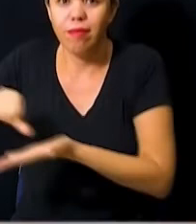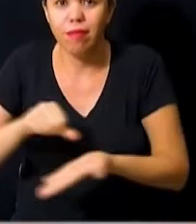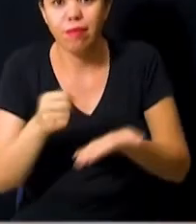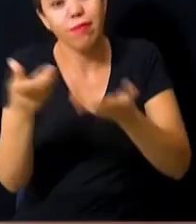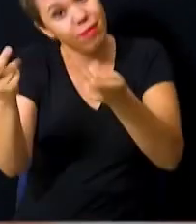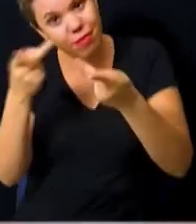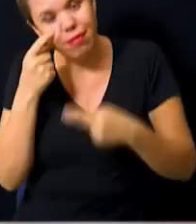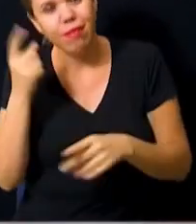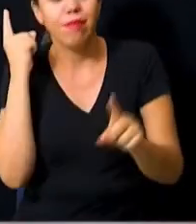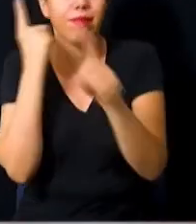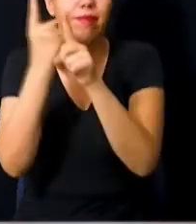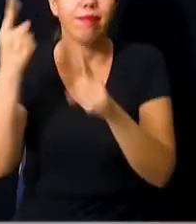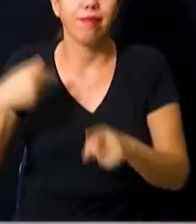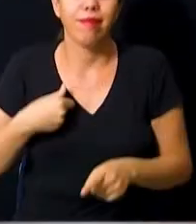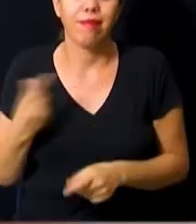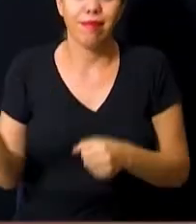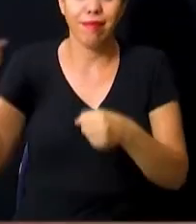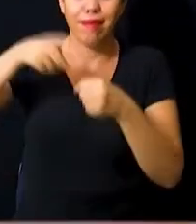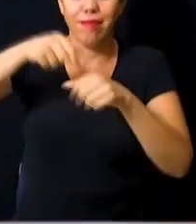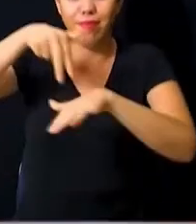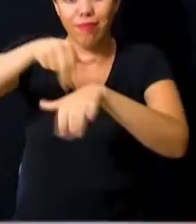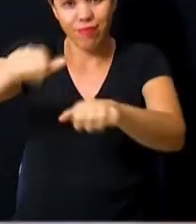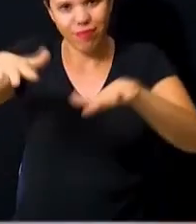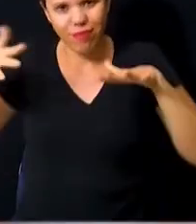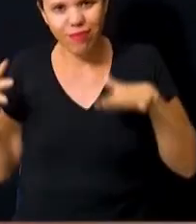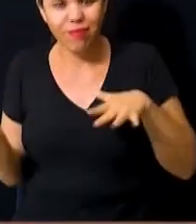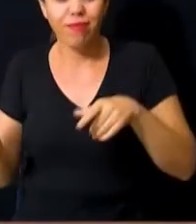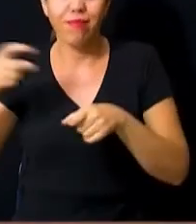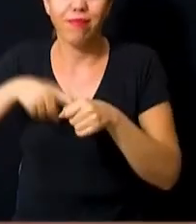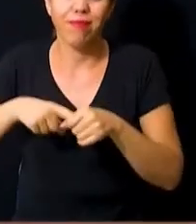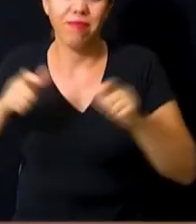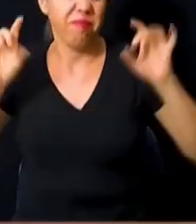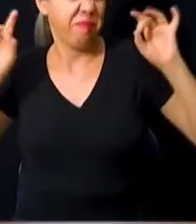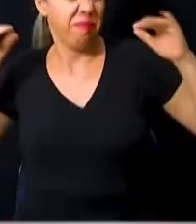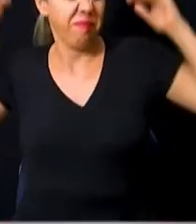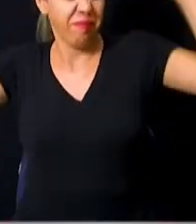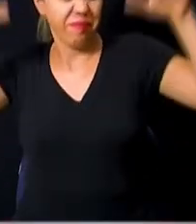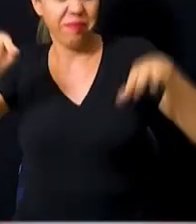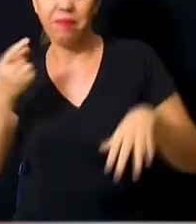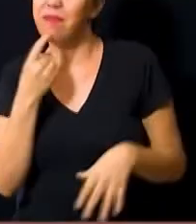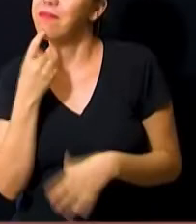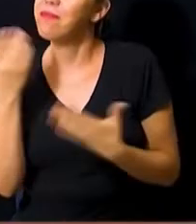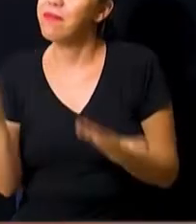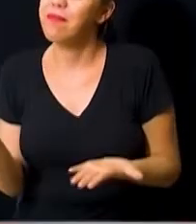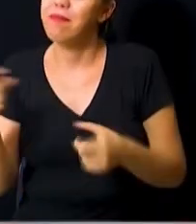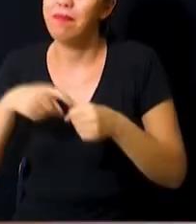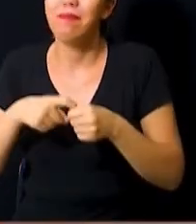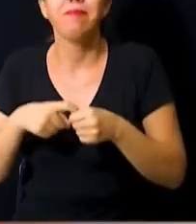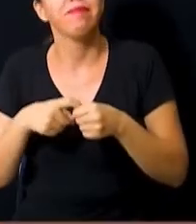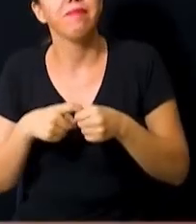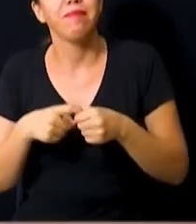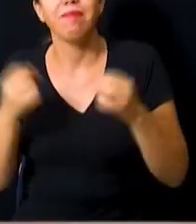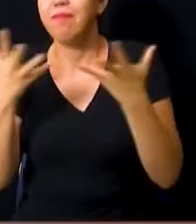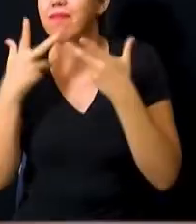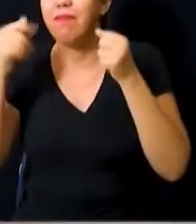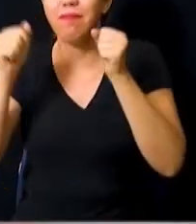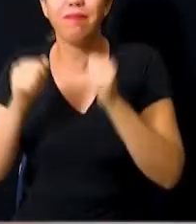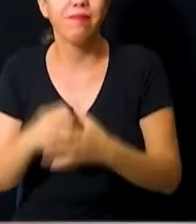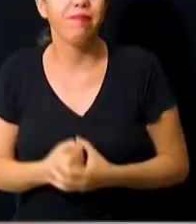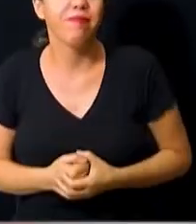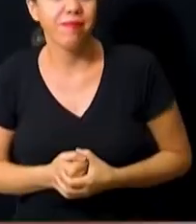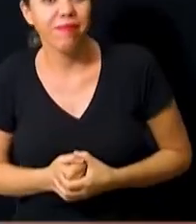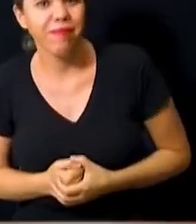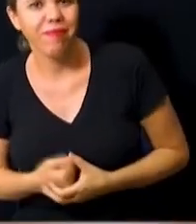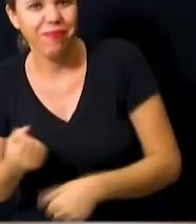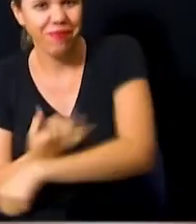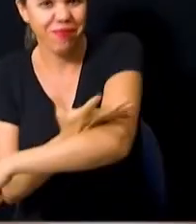região, vem me ver, porque a minha volta aos palcos, estou retornando em grande estilo e escolhi Campinas, onde tem um público maravilhoso.